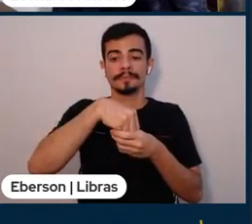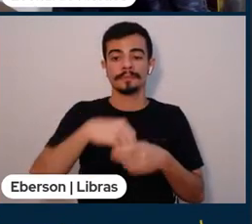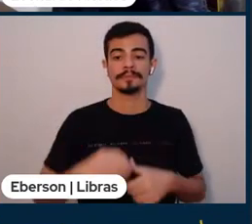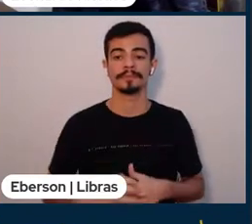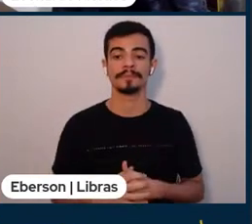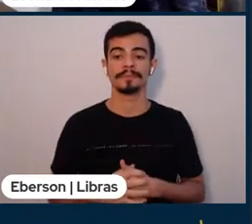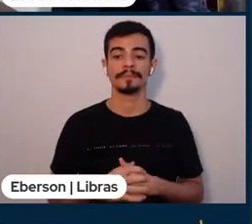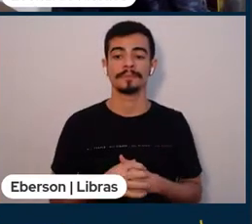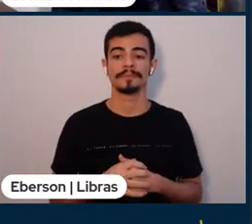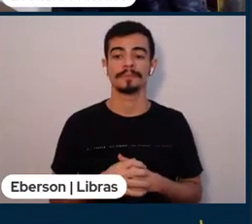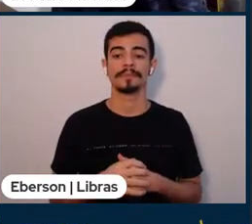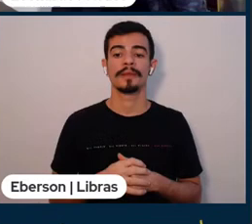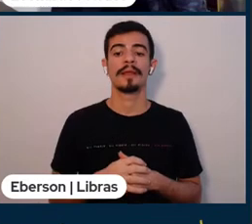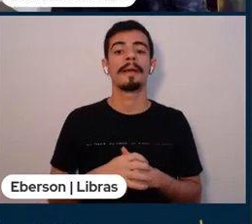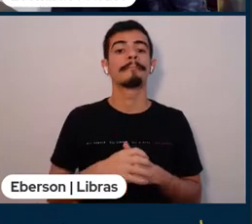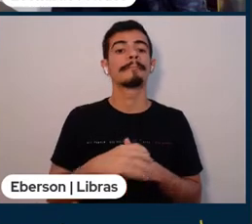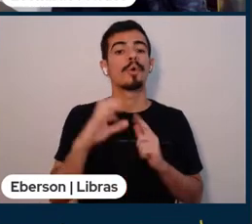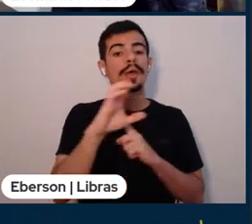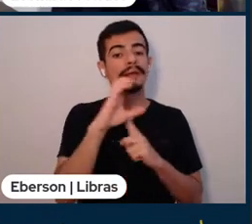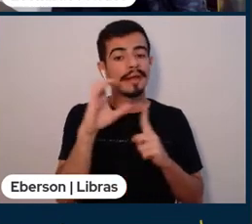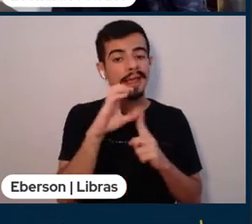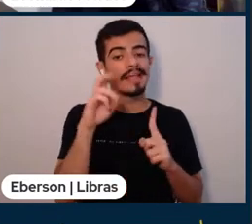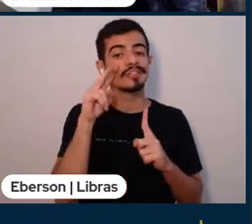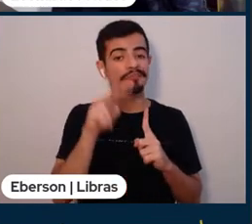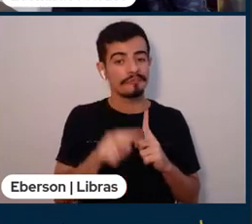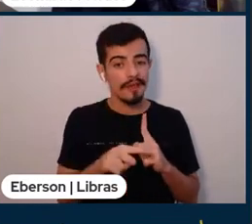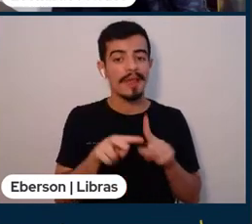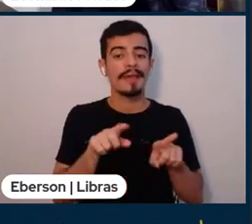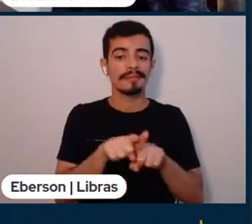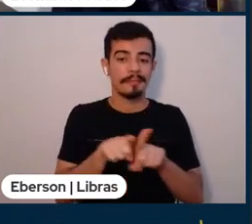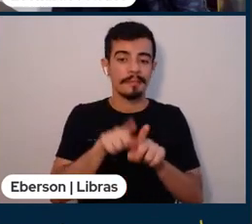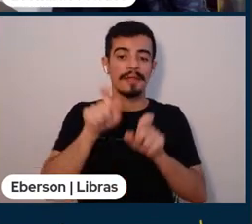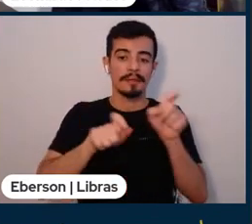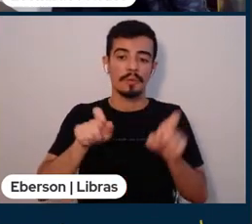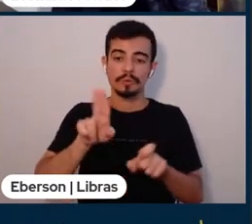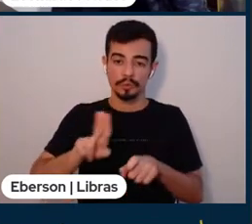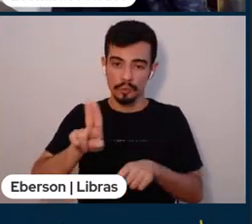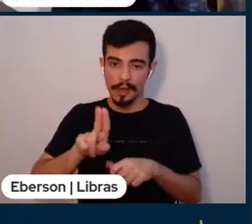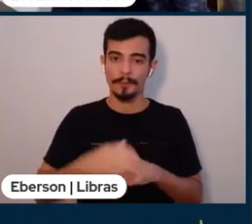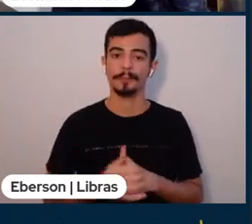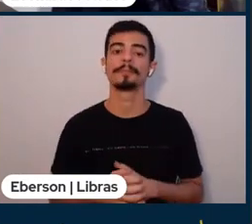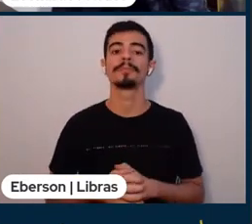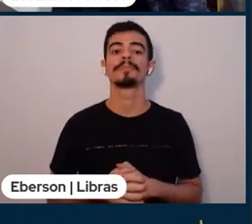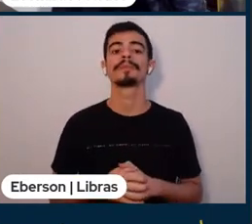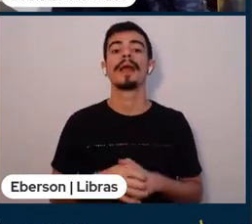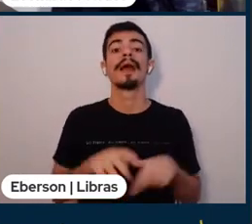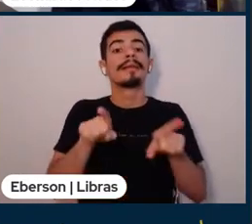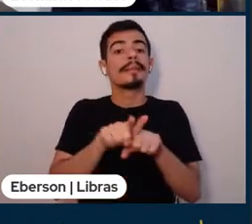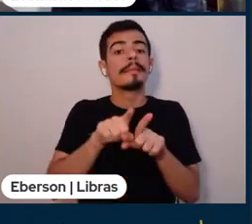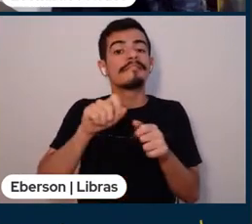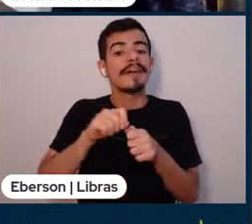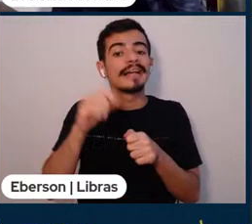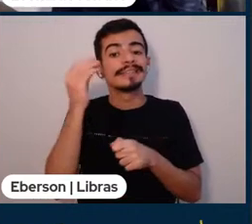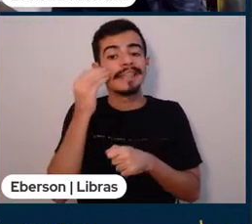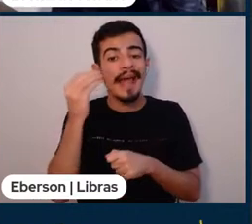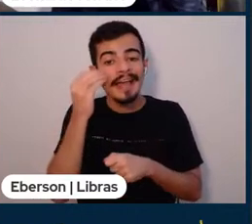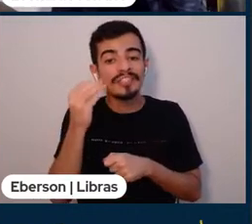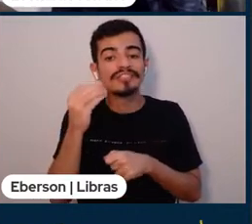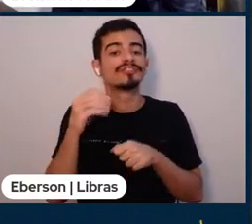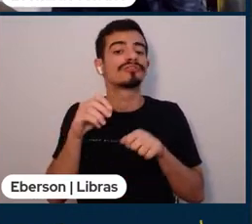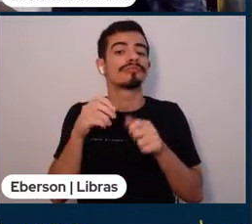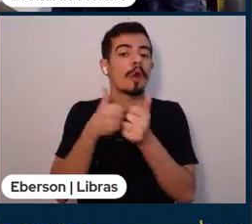para o cliente ver e para os usuários. E também faço os testes, depois a gente faz o acompanhamento. E é